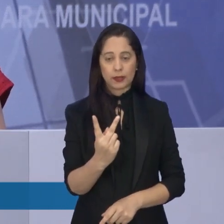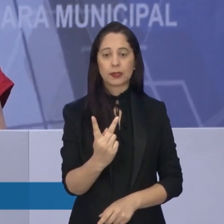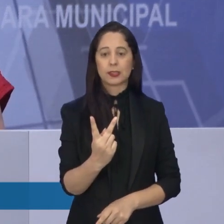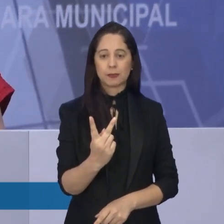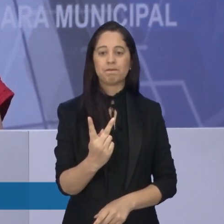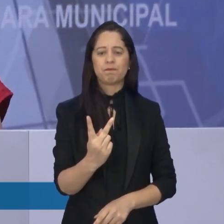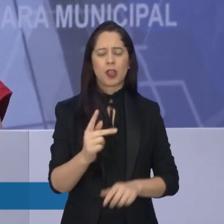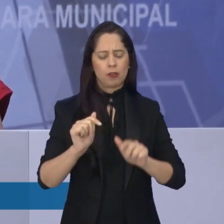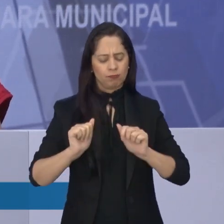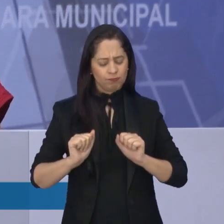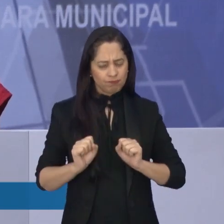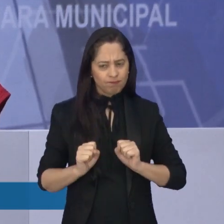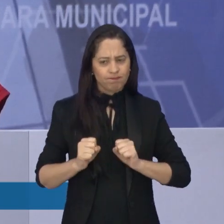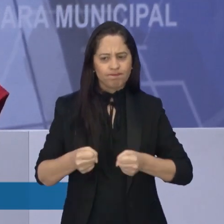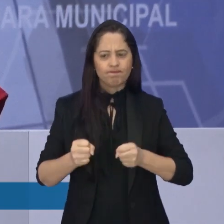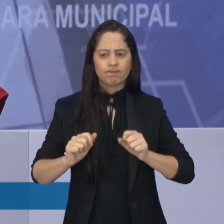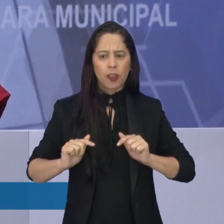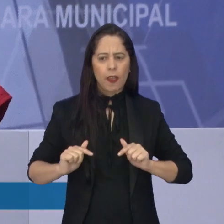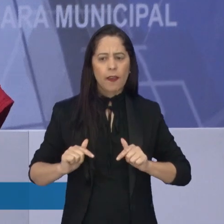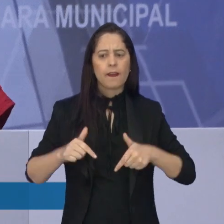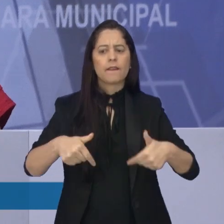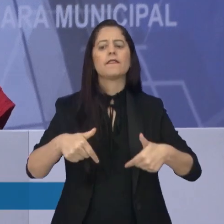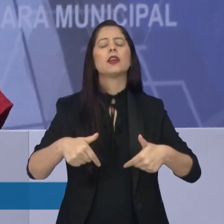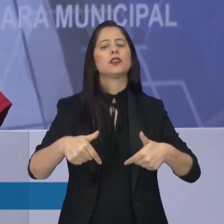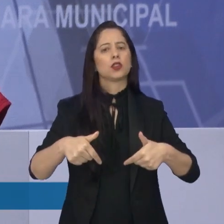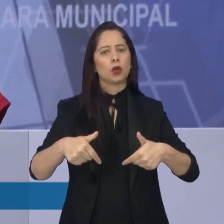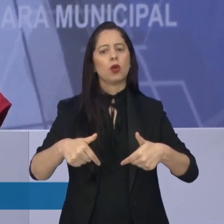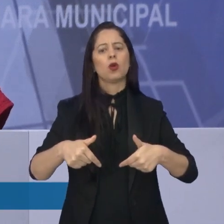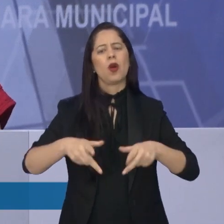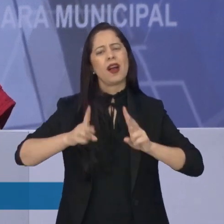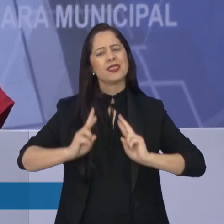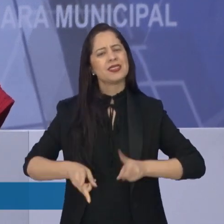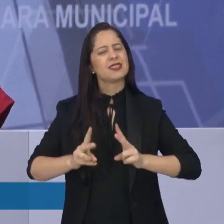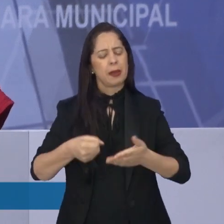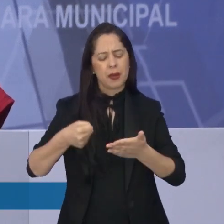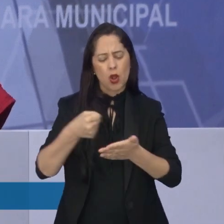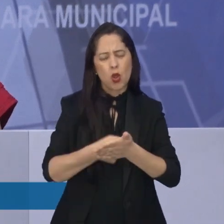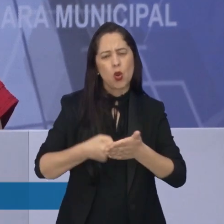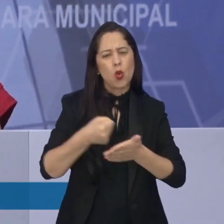que dedicou e dedica suas energias